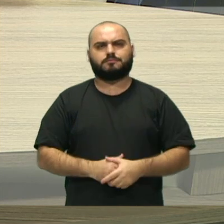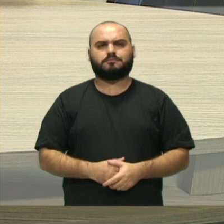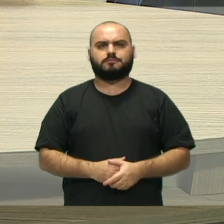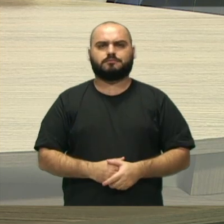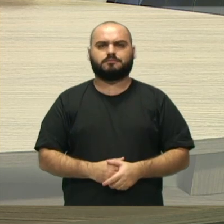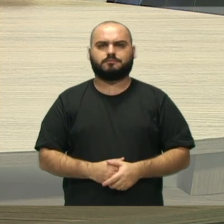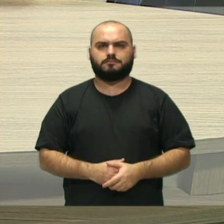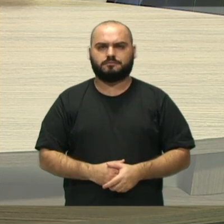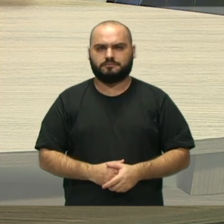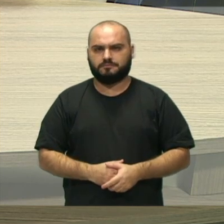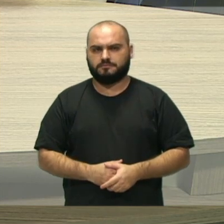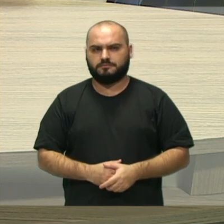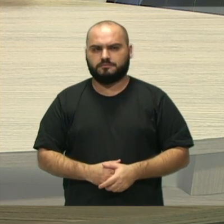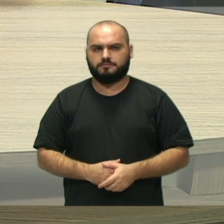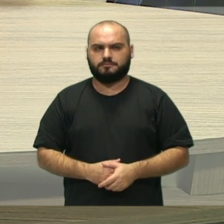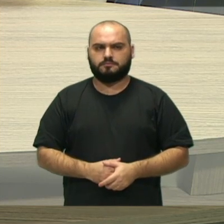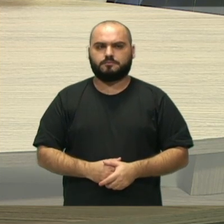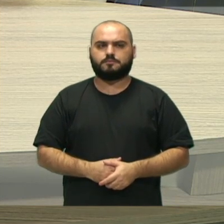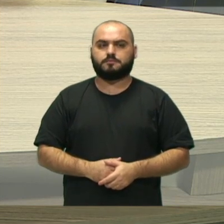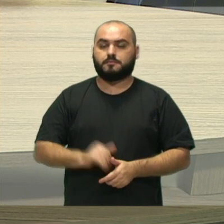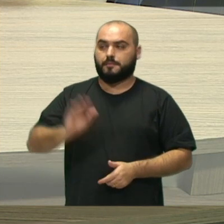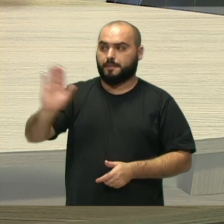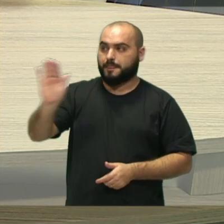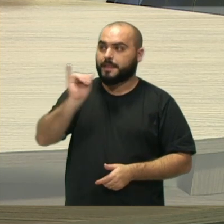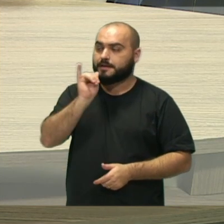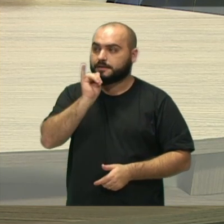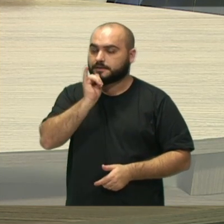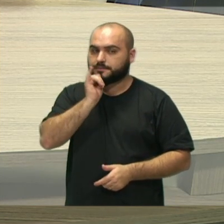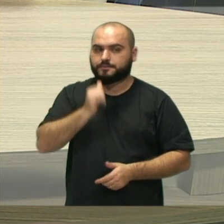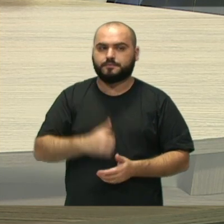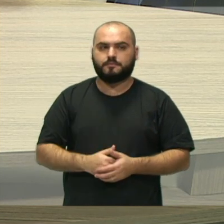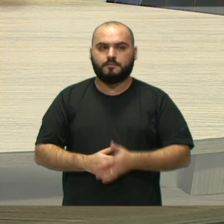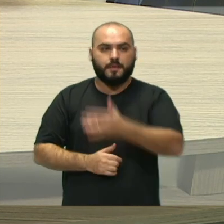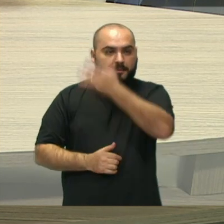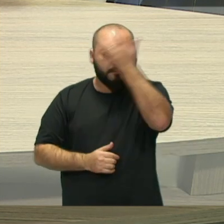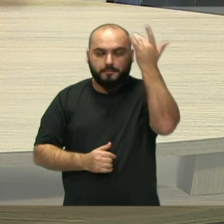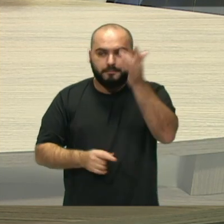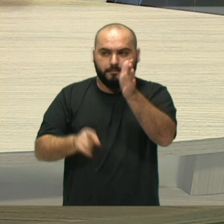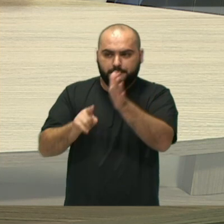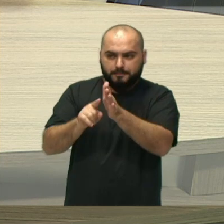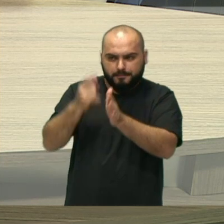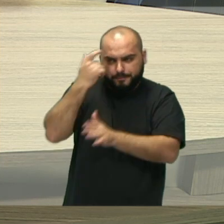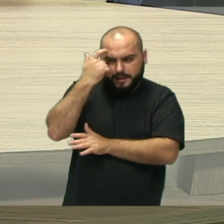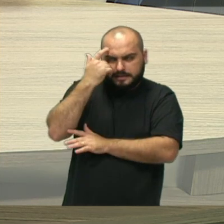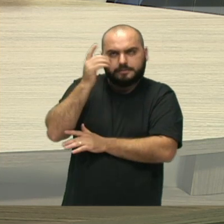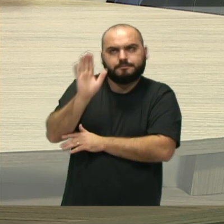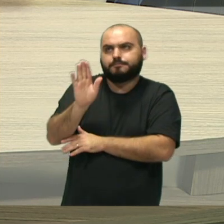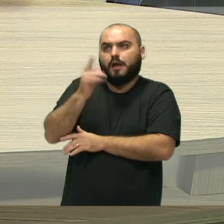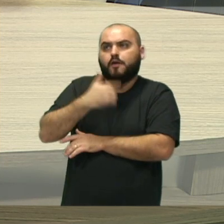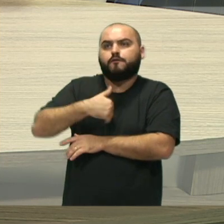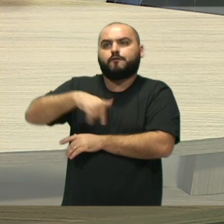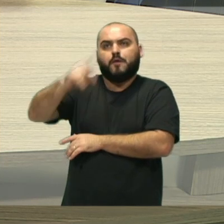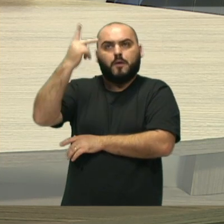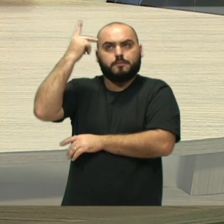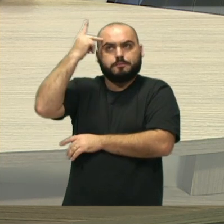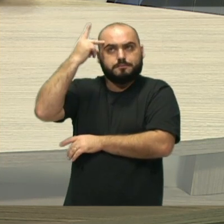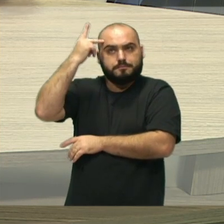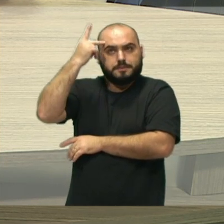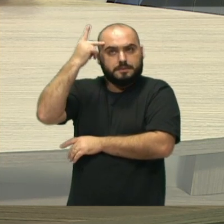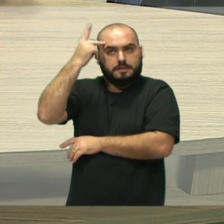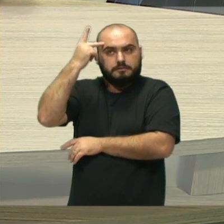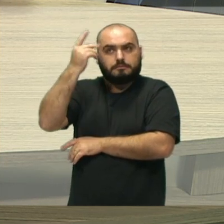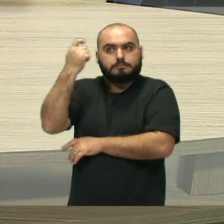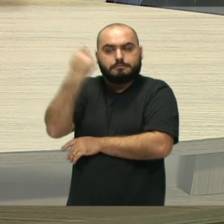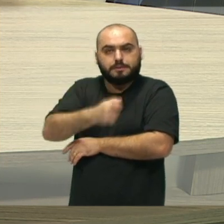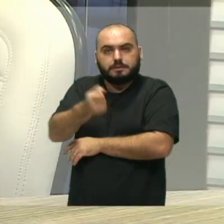E no caso, por exemplo, assim, as pessoas pensam, eu vou fazer um tratamento com um psiquiatra, de repente vou ter que